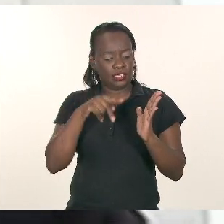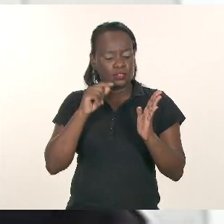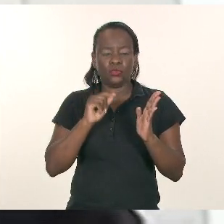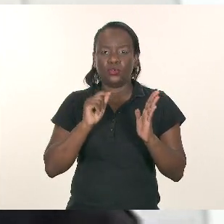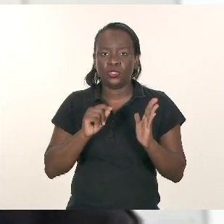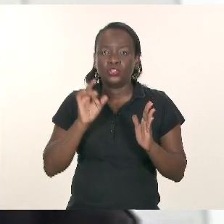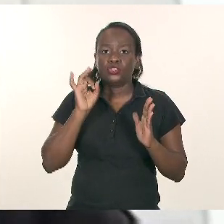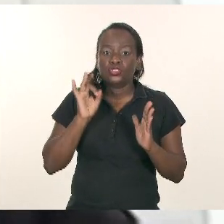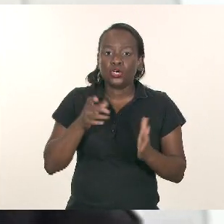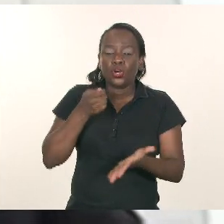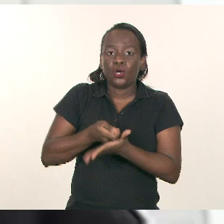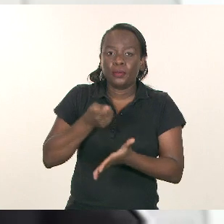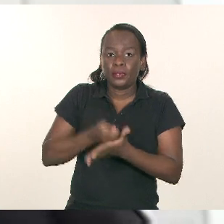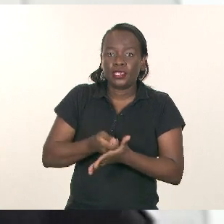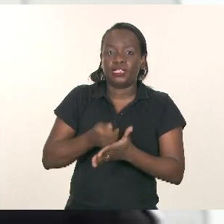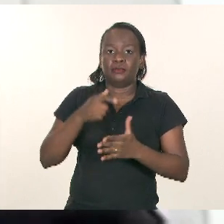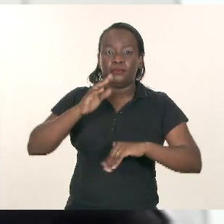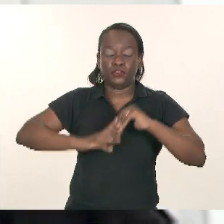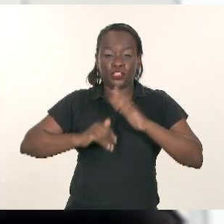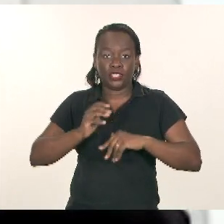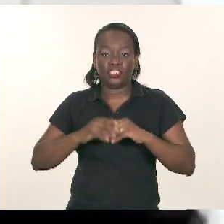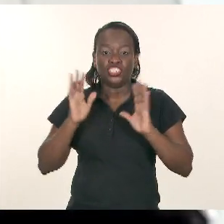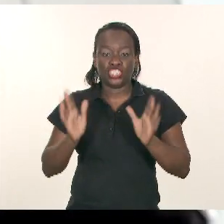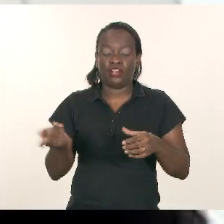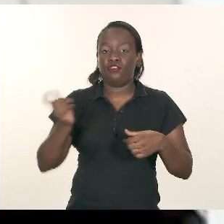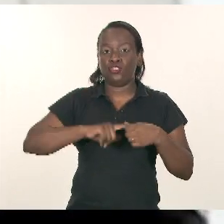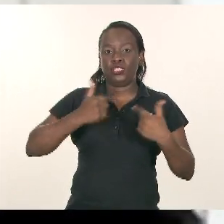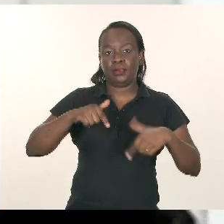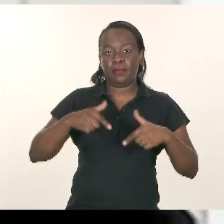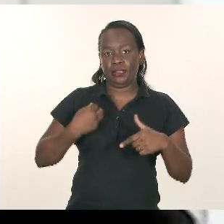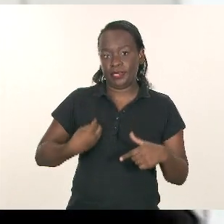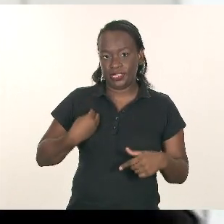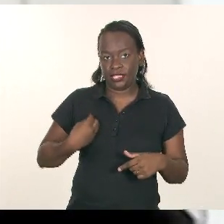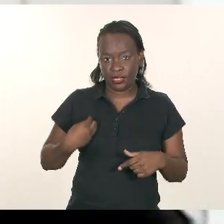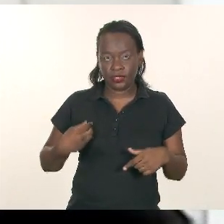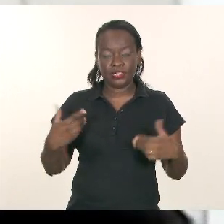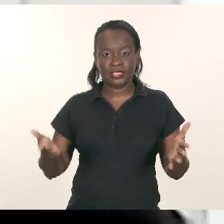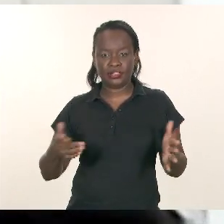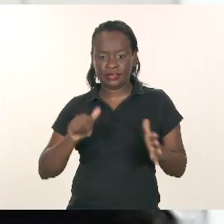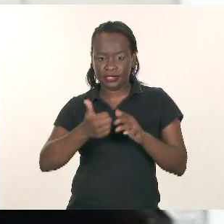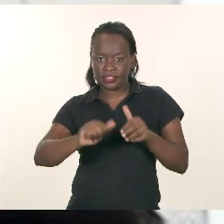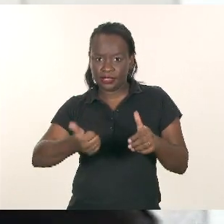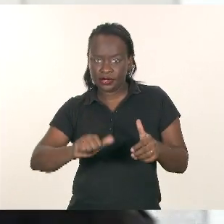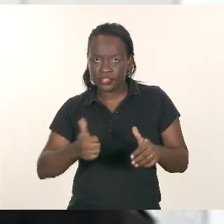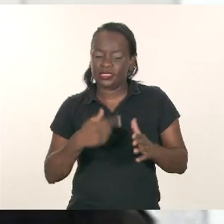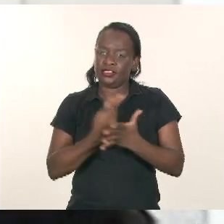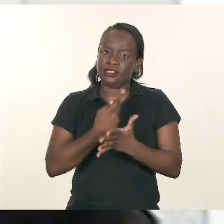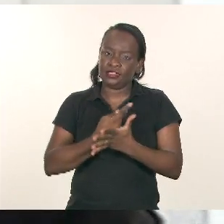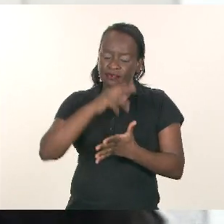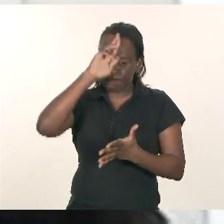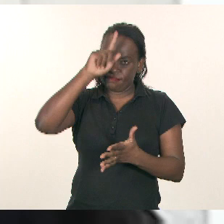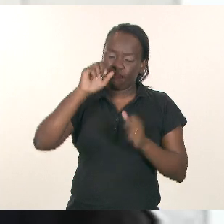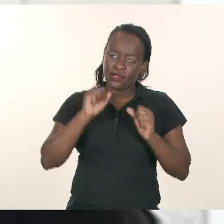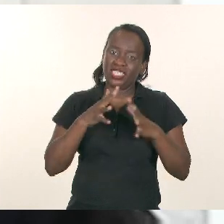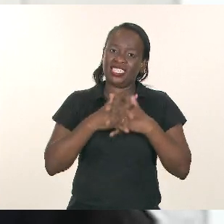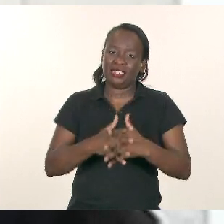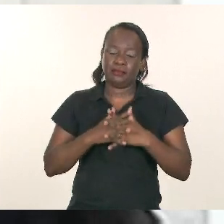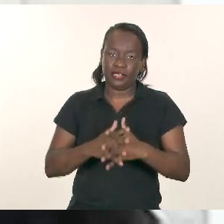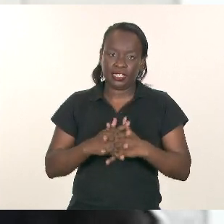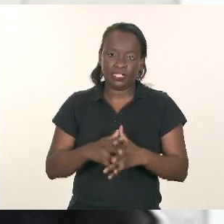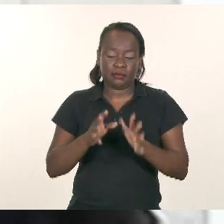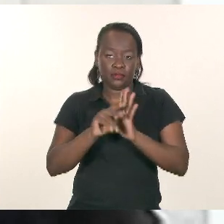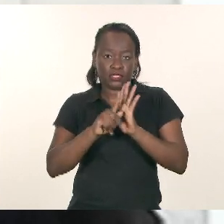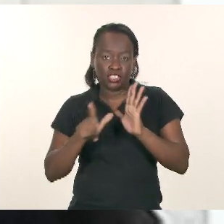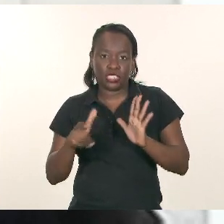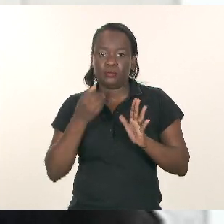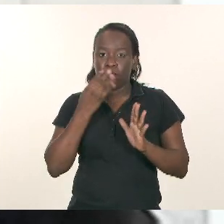ser vacinados os profissionais que já tivessem voltado. Na nossa avaliação, seria um equívoco e acabaria atrapalhando um